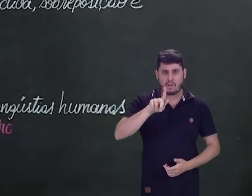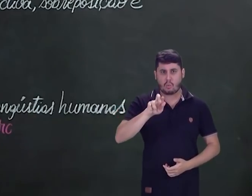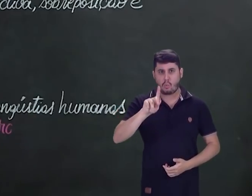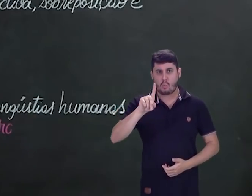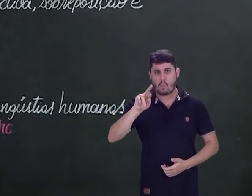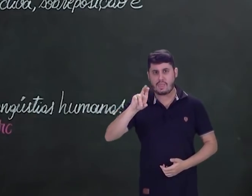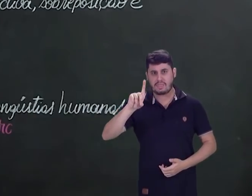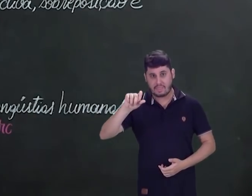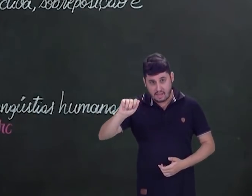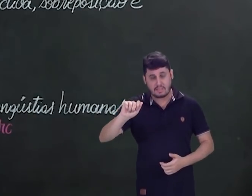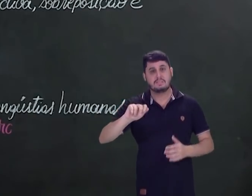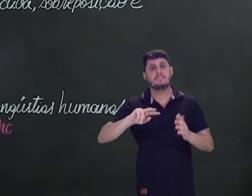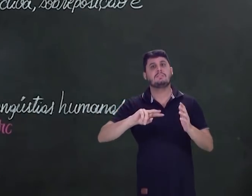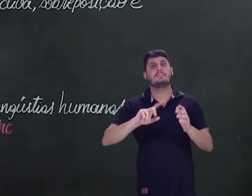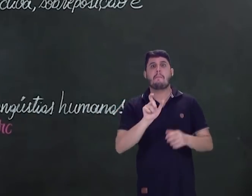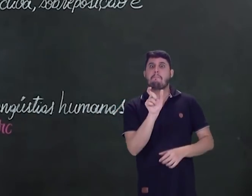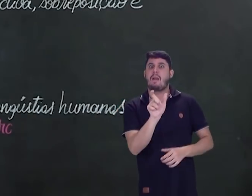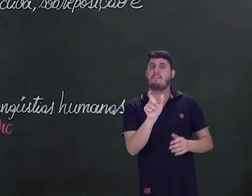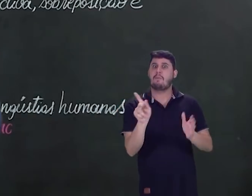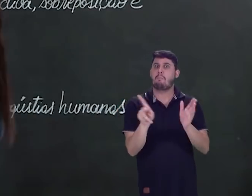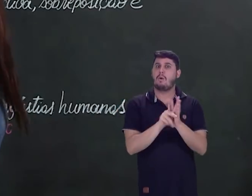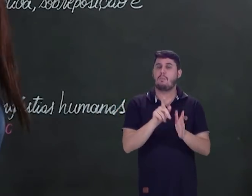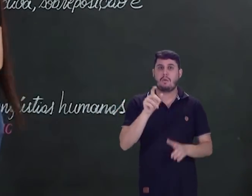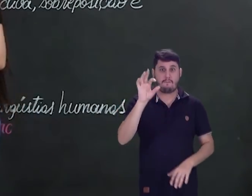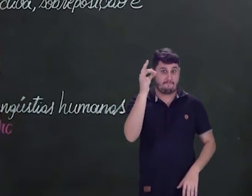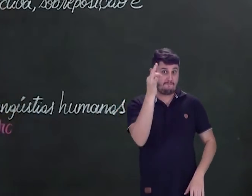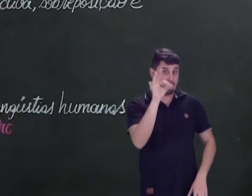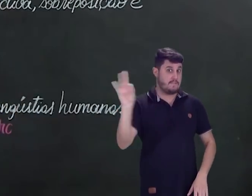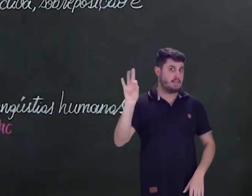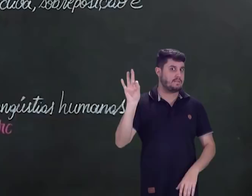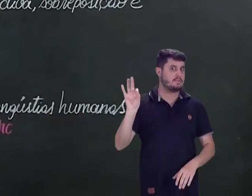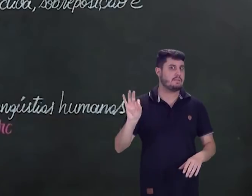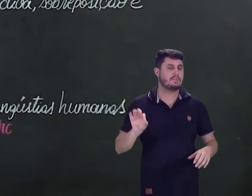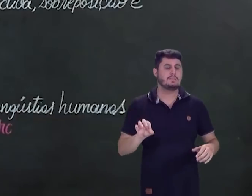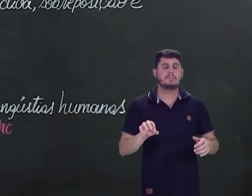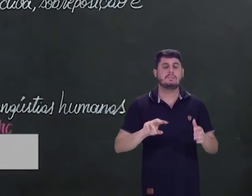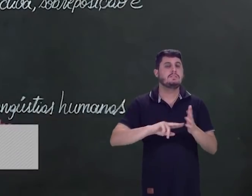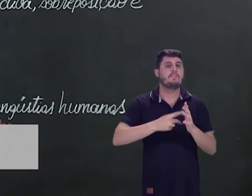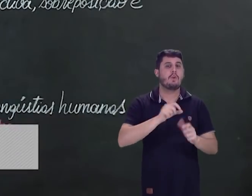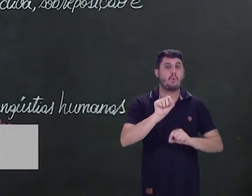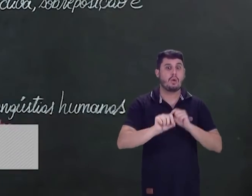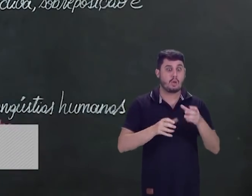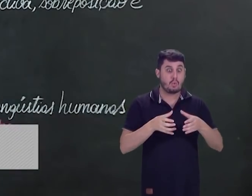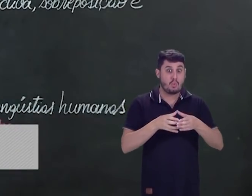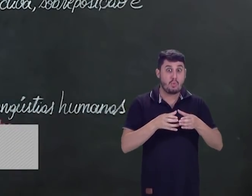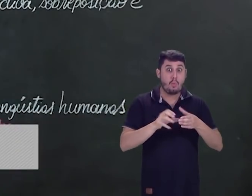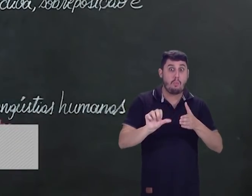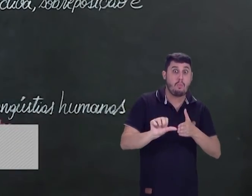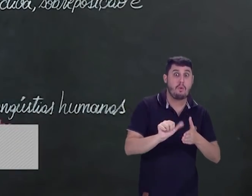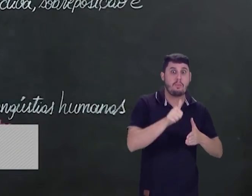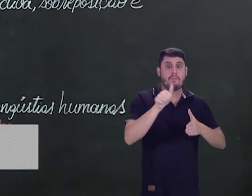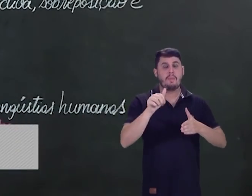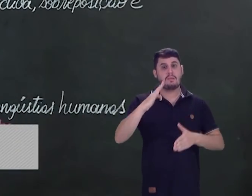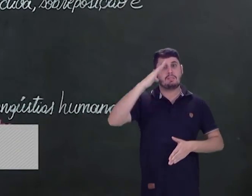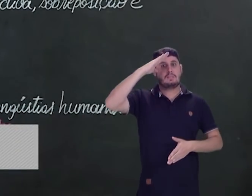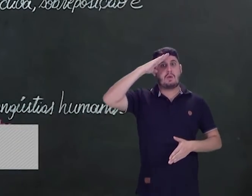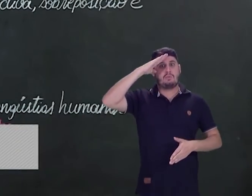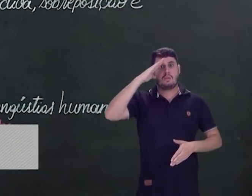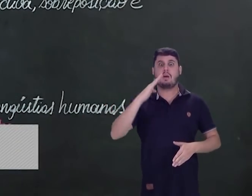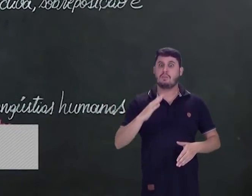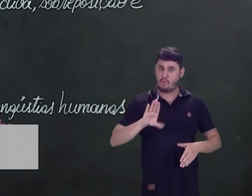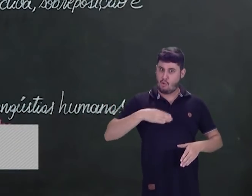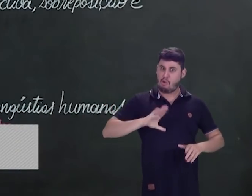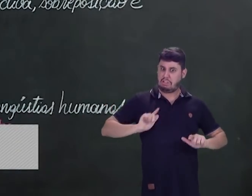francês avant-garde. Significa guarda avançada, que são aqueles primeiros soldados à frente do exército que vão